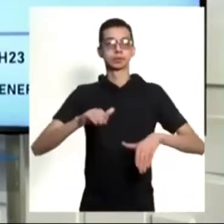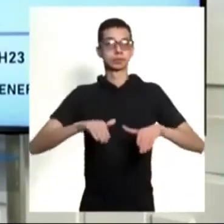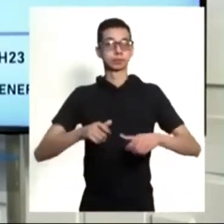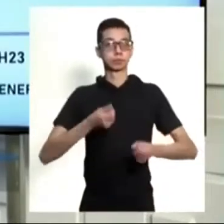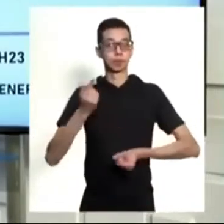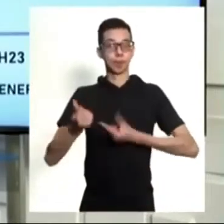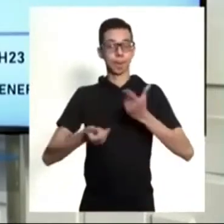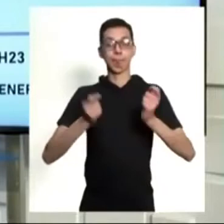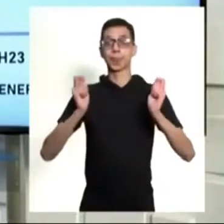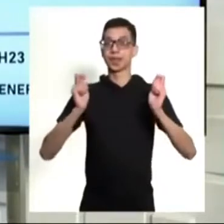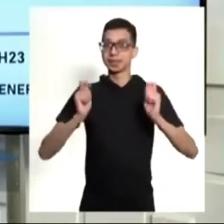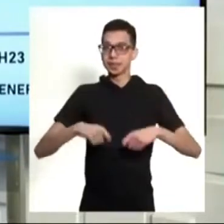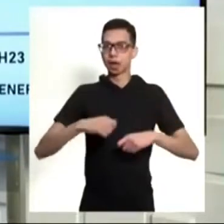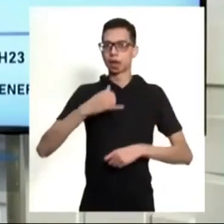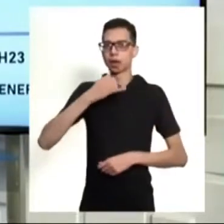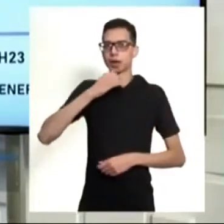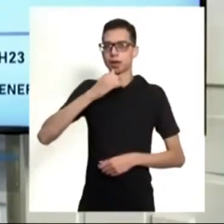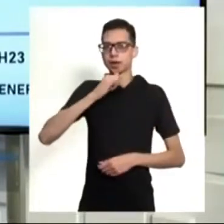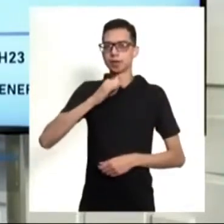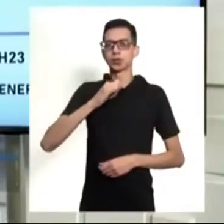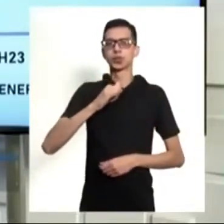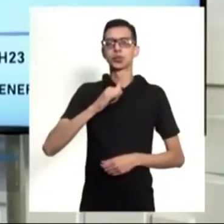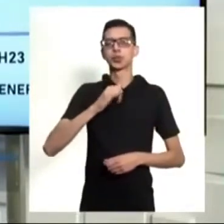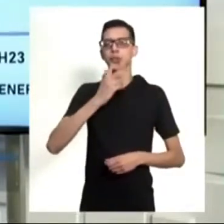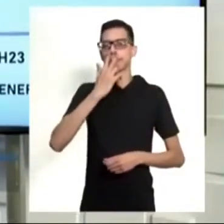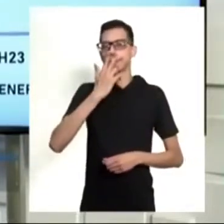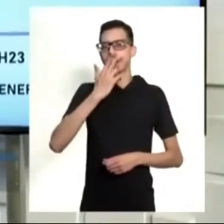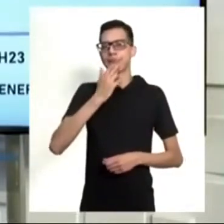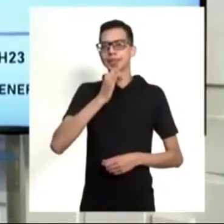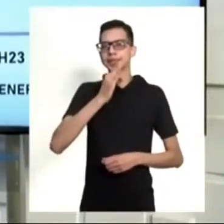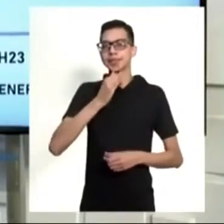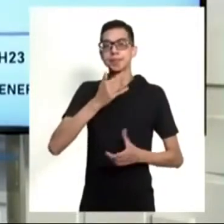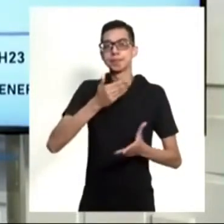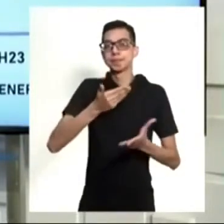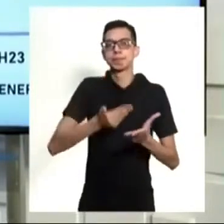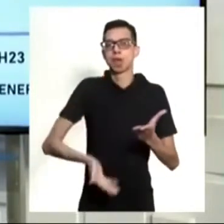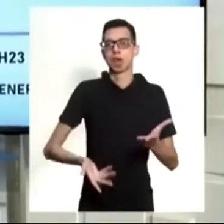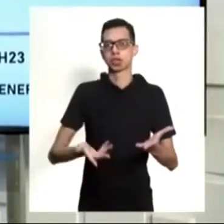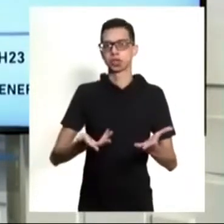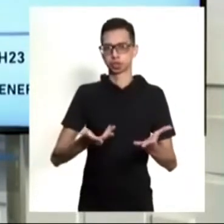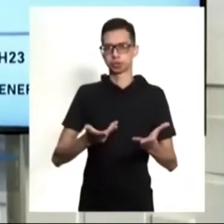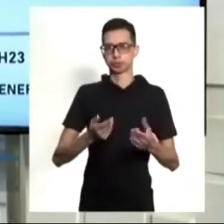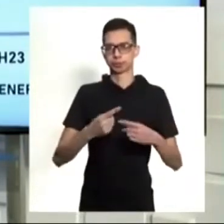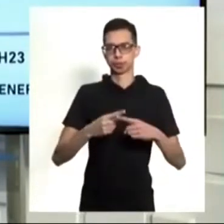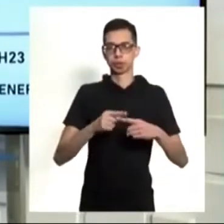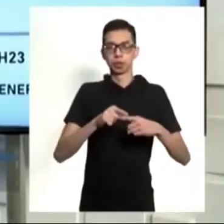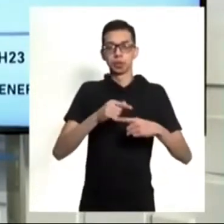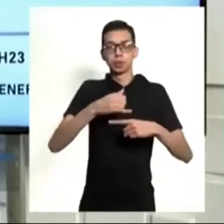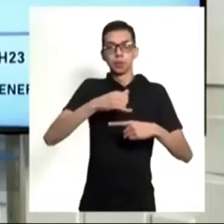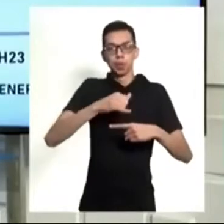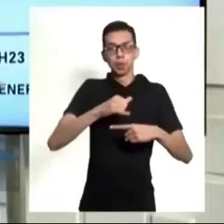de perder elétrons muito maior do que o outro elemento. Então, se ele tem um potencial de